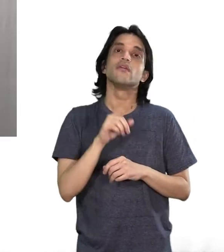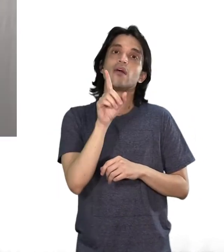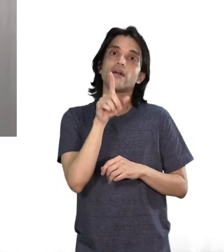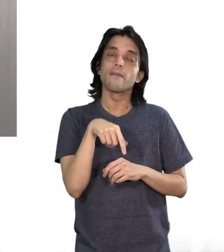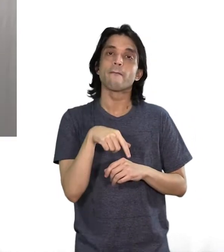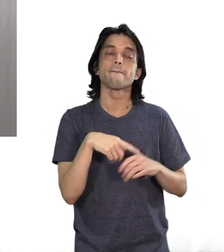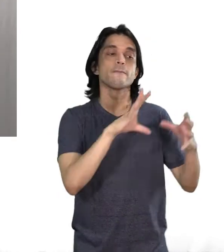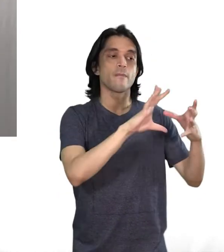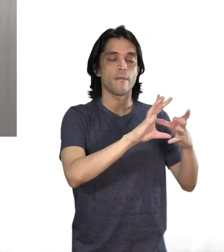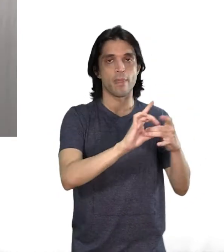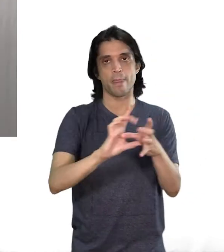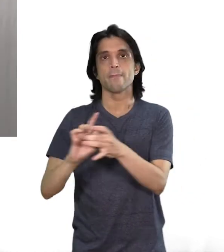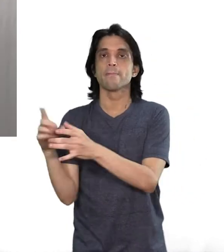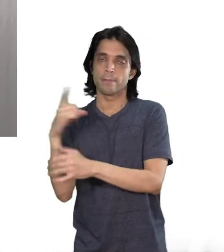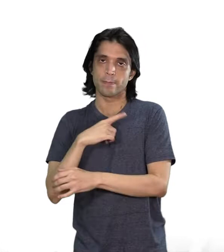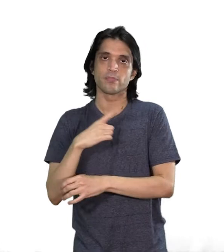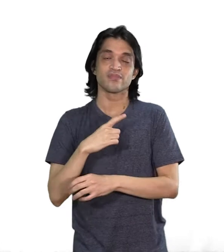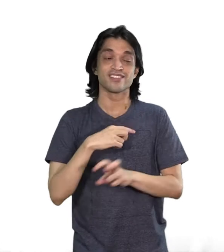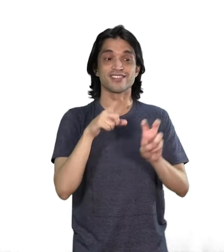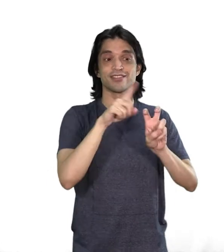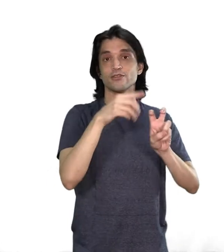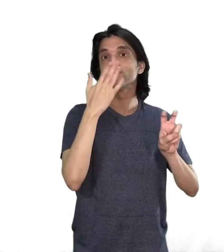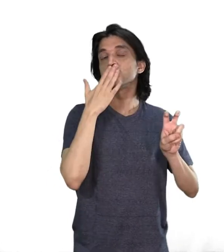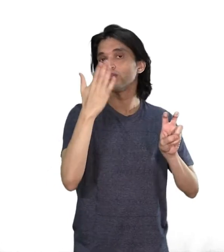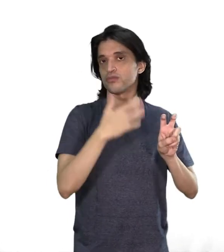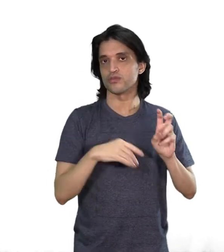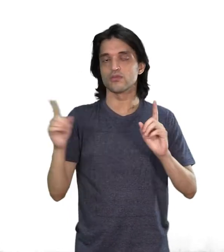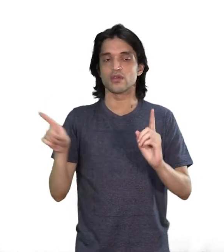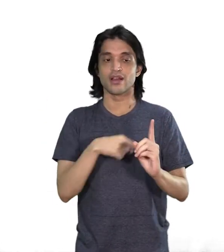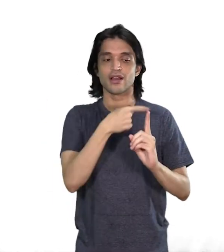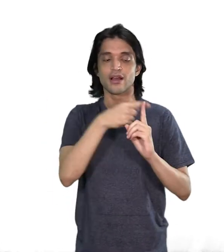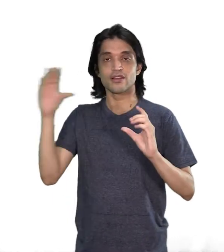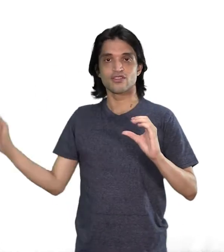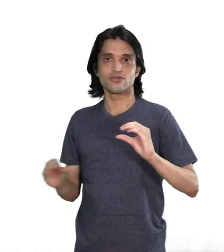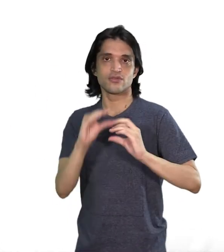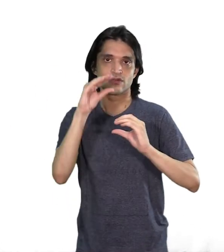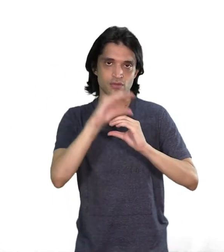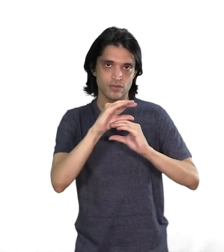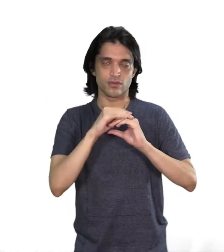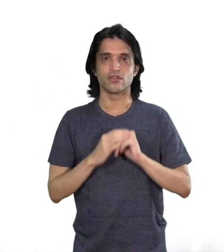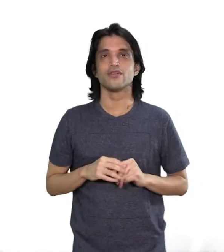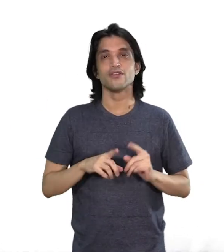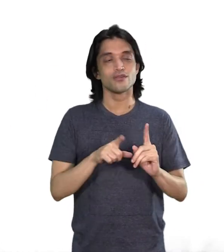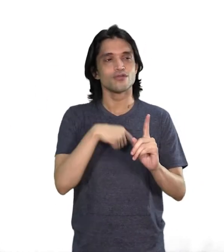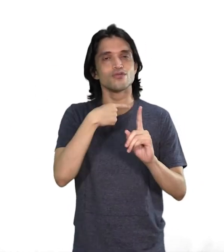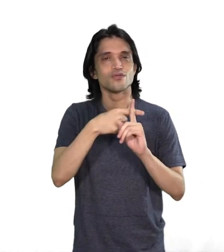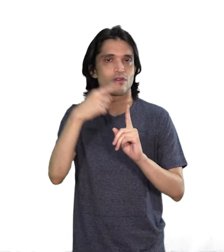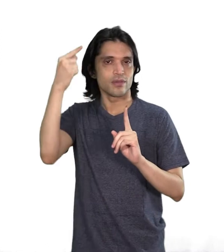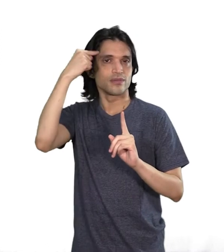5 tipos. Vejam: aditivas, adição, soma de